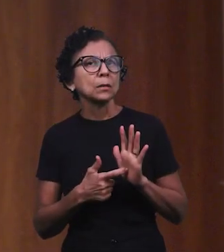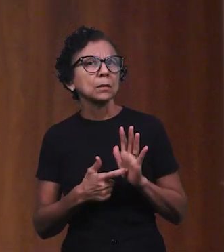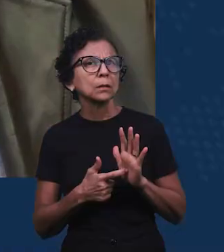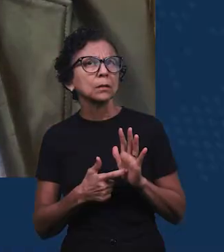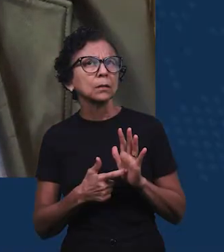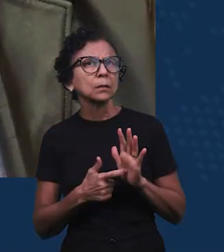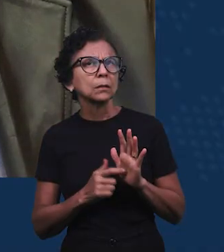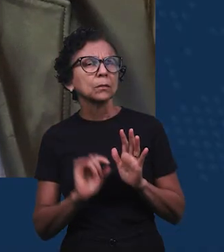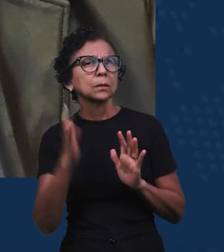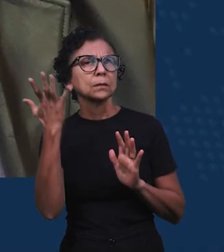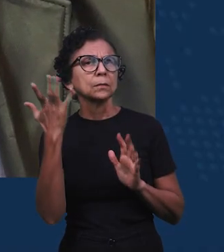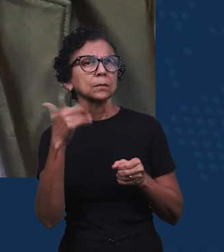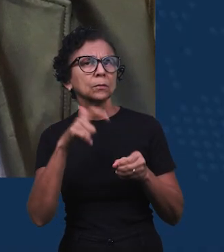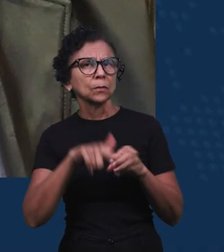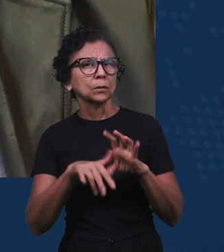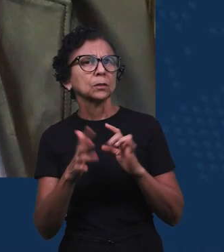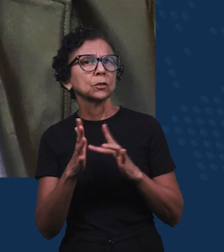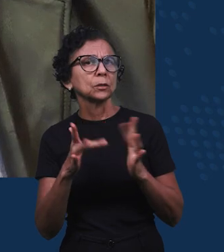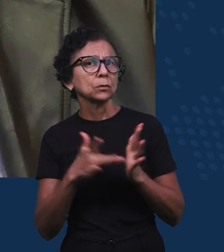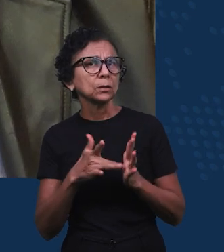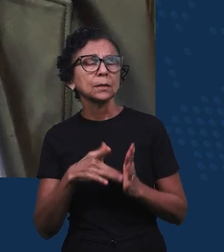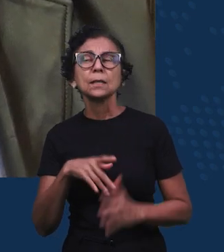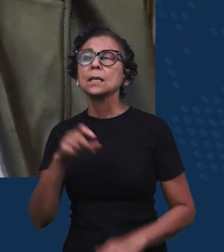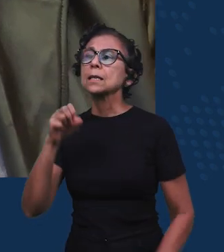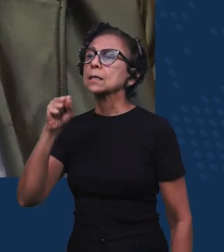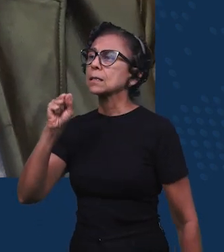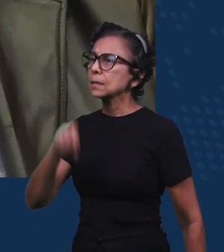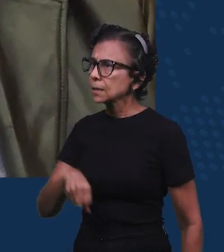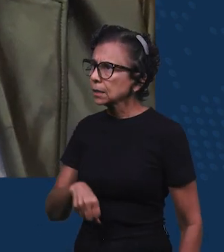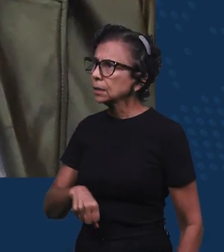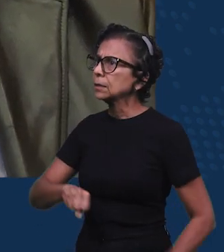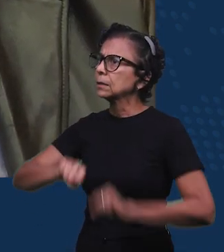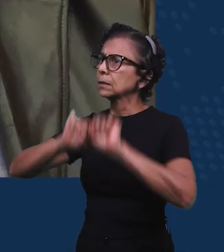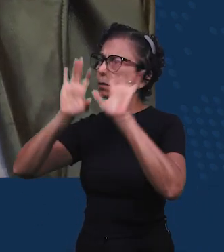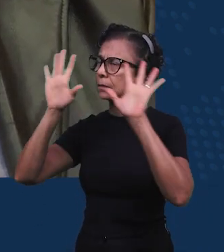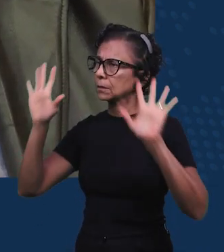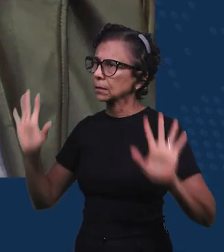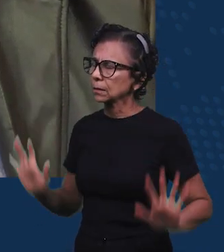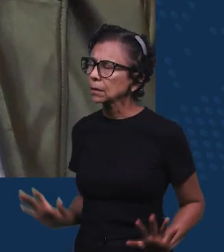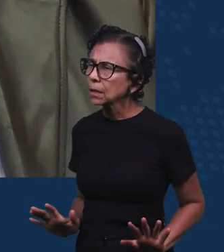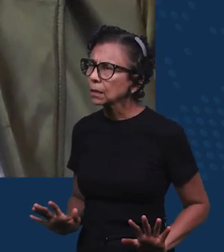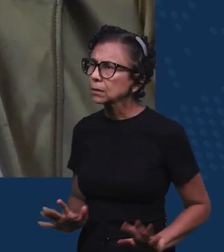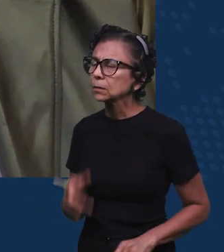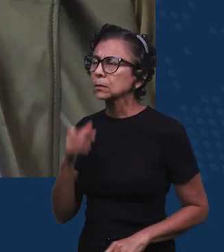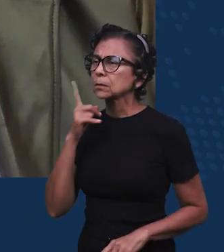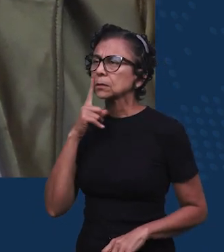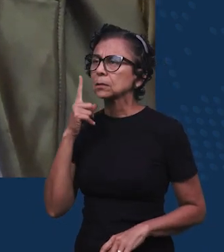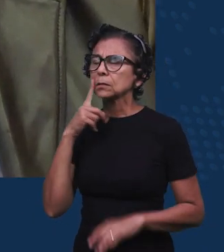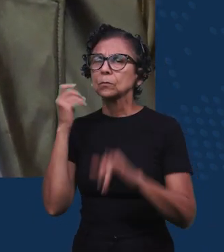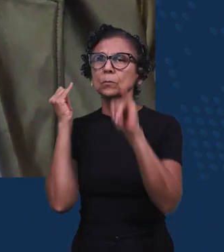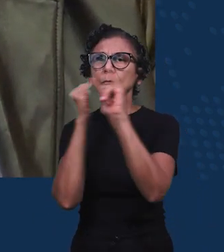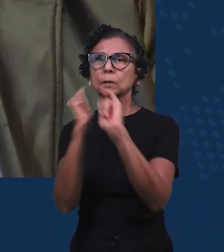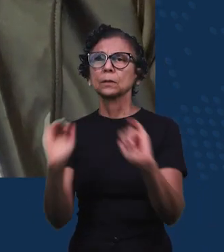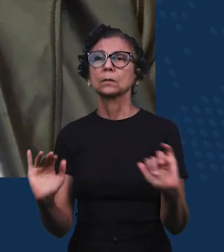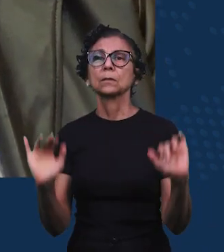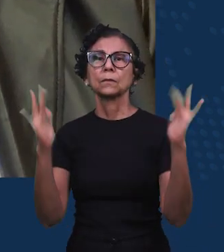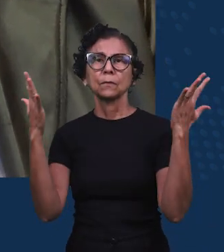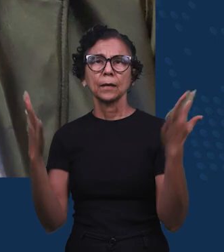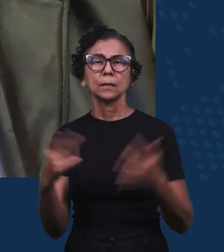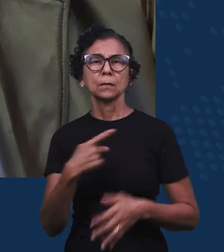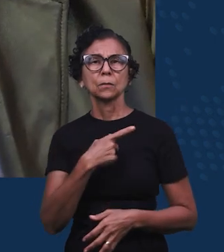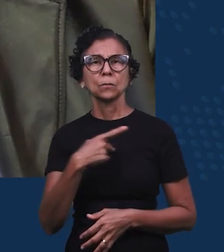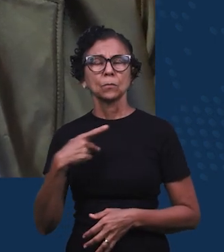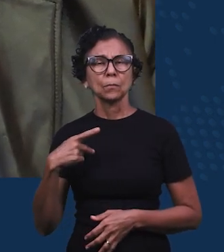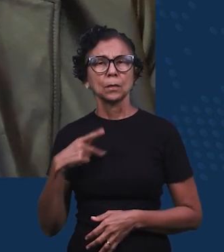Jesus? Sim, claro que sim. Nós vimos no evento Trombetas e Festas, quando o